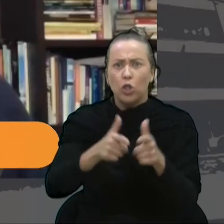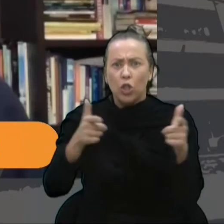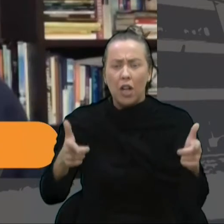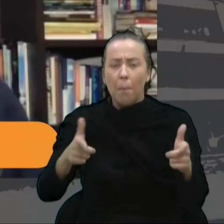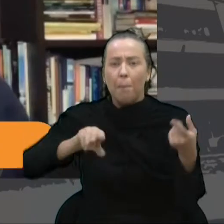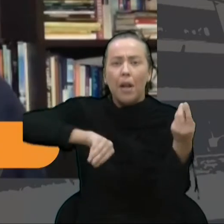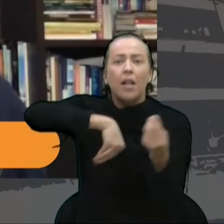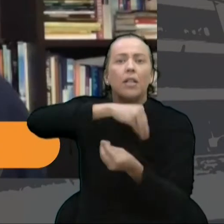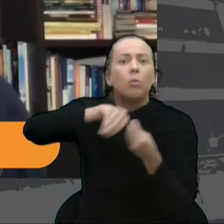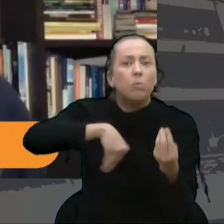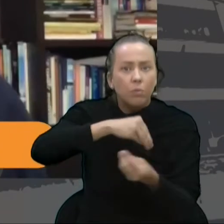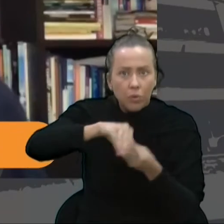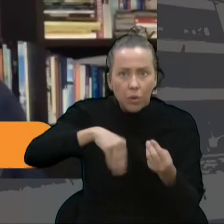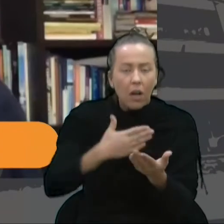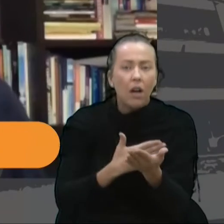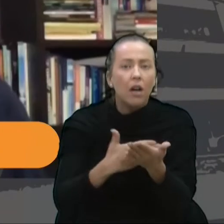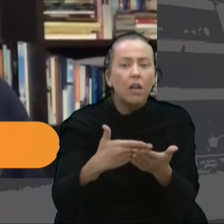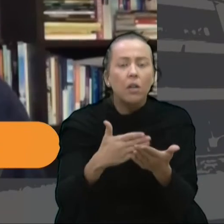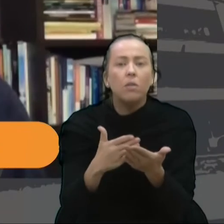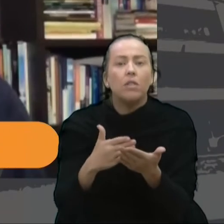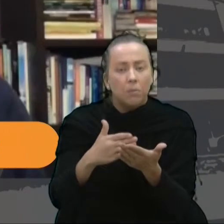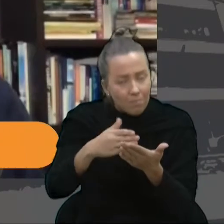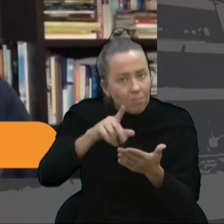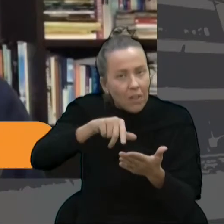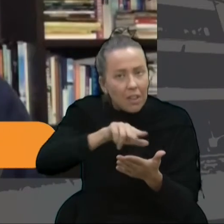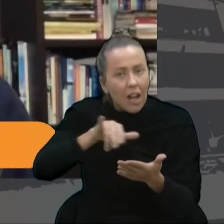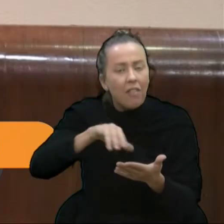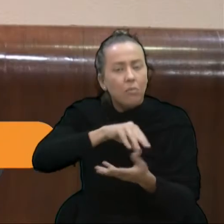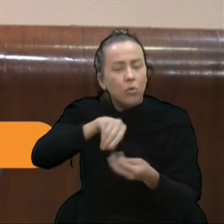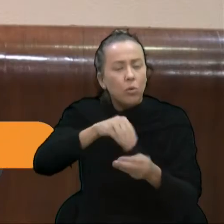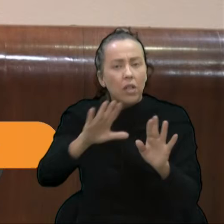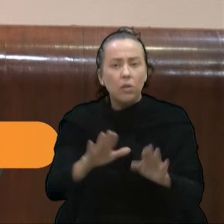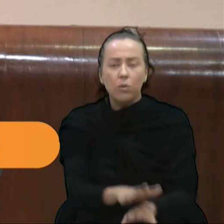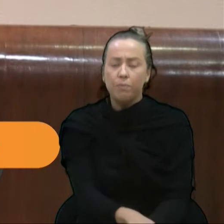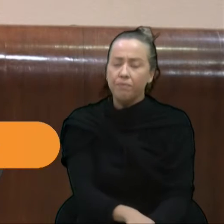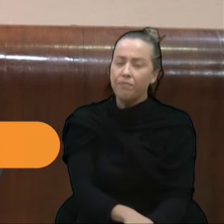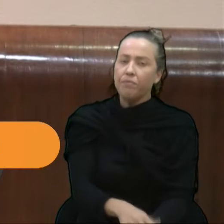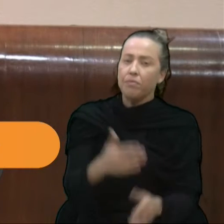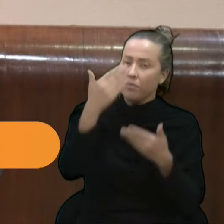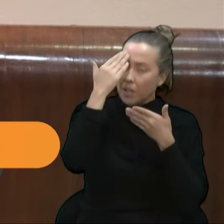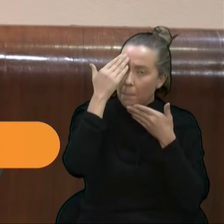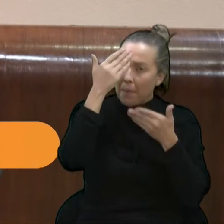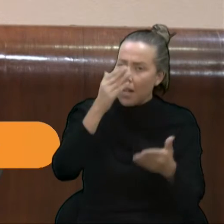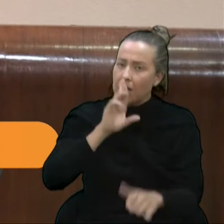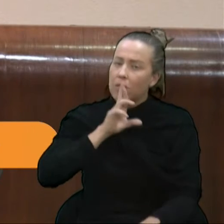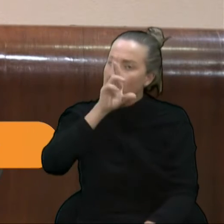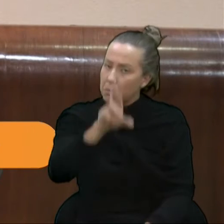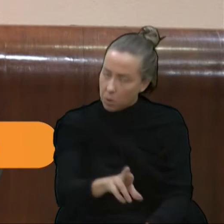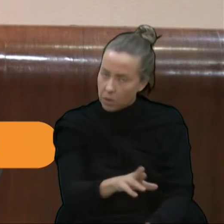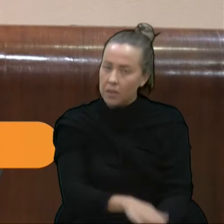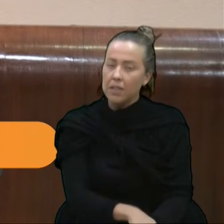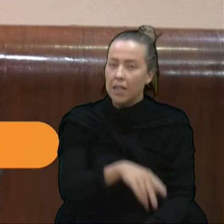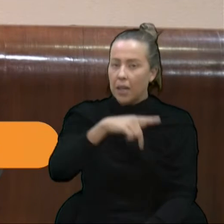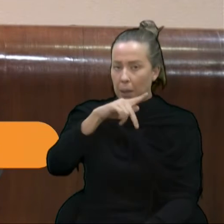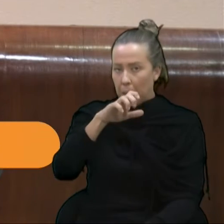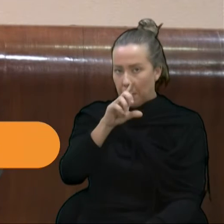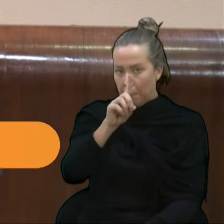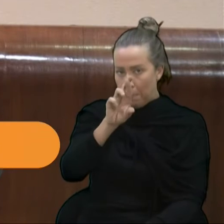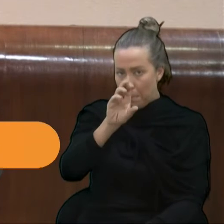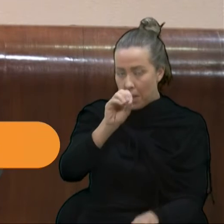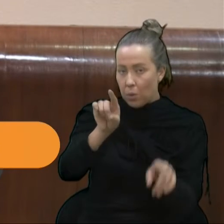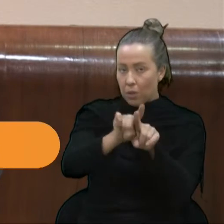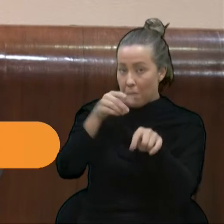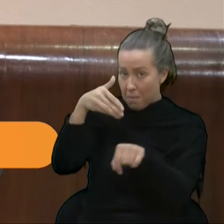essas coisas, porque estavam começando a misturar. Uhum. Alexandre, obrigado pela resposta, obrigado pelo Pedro também que participou